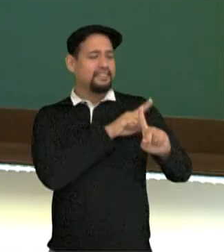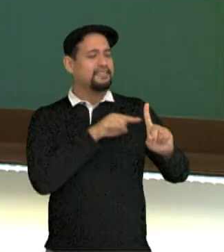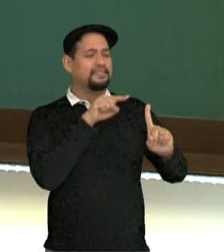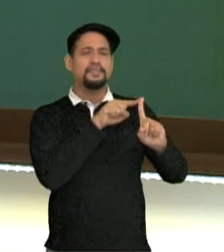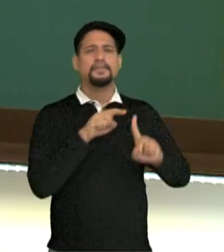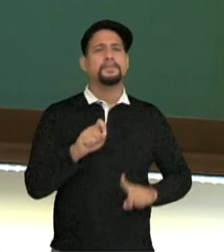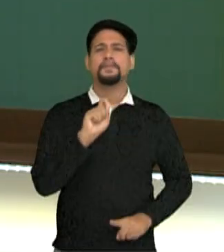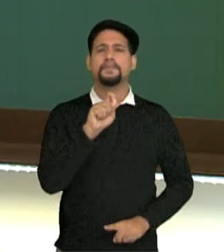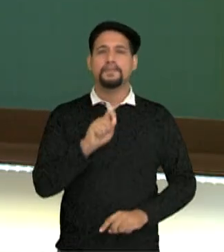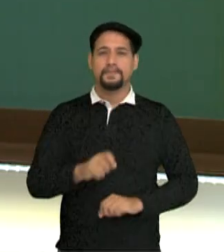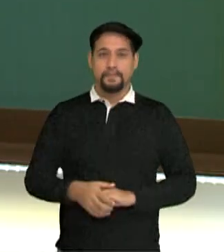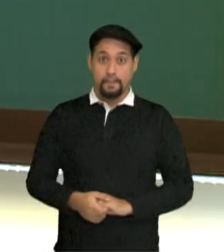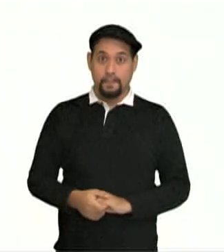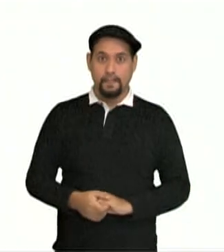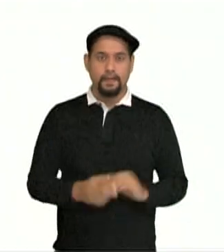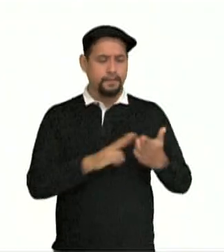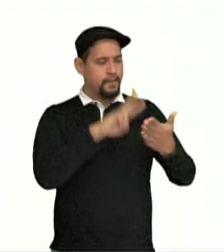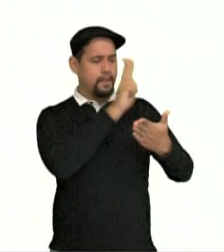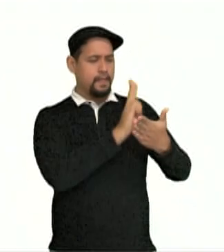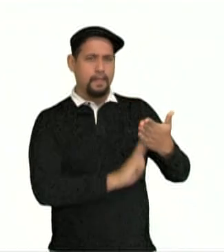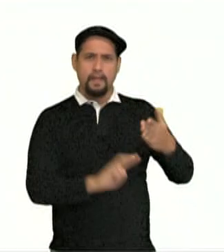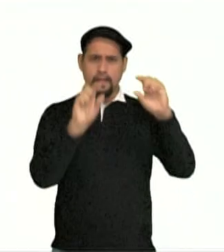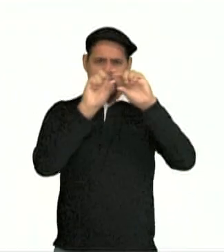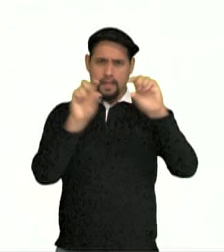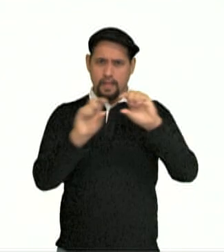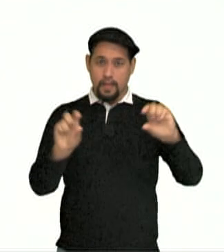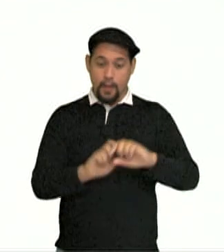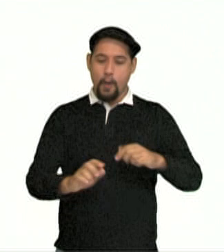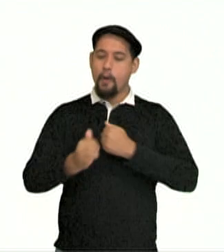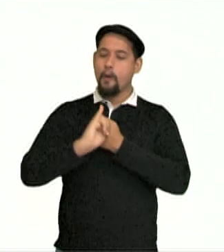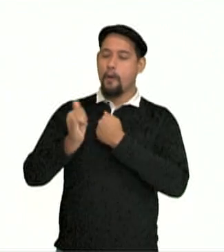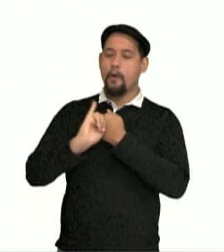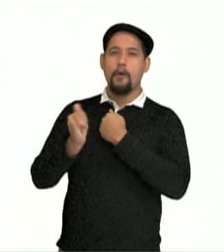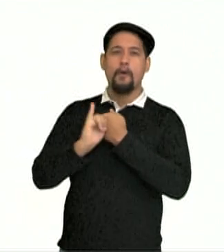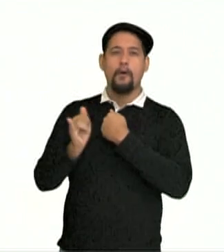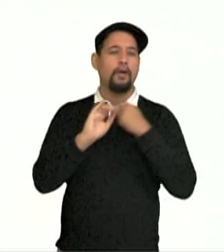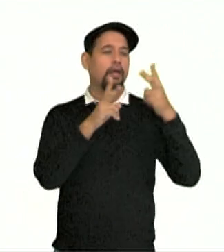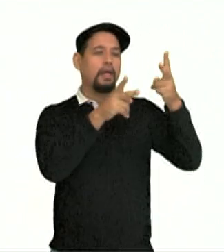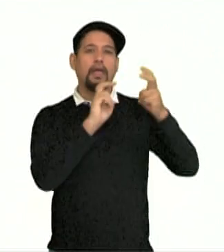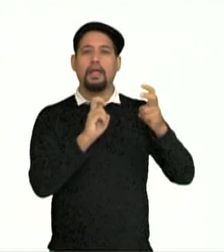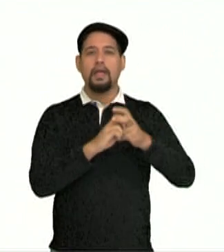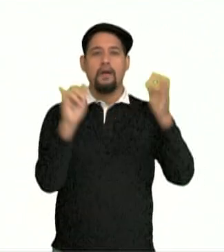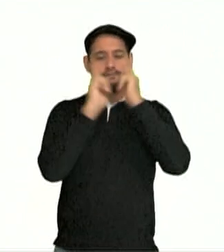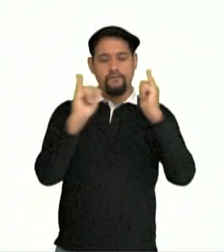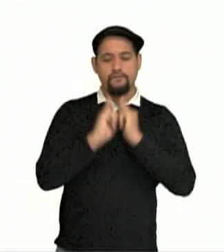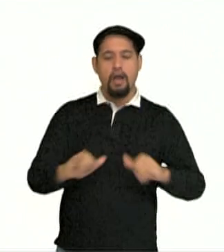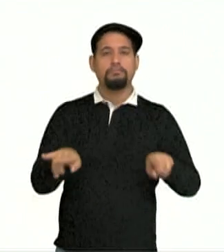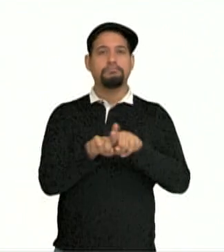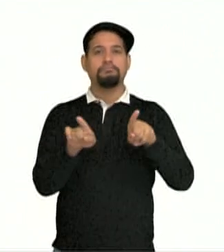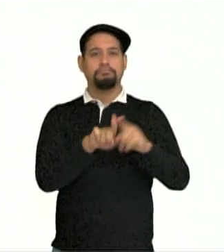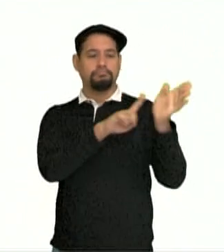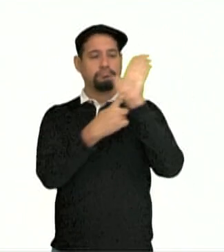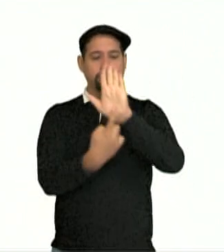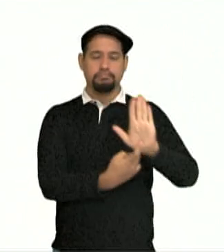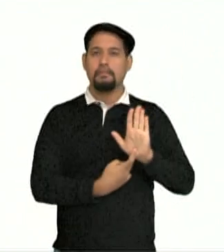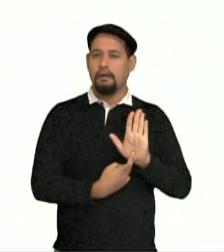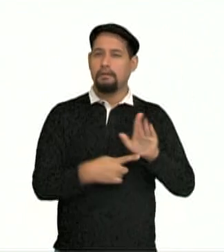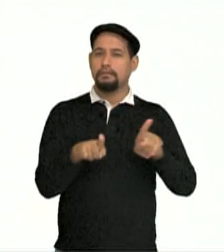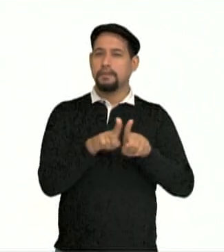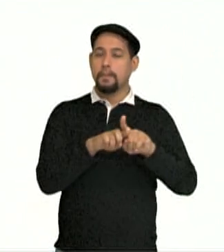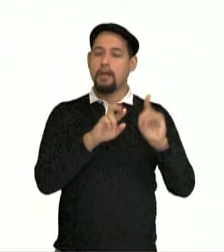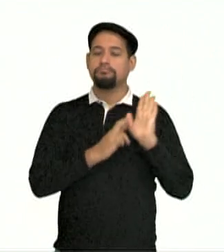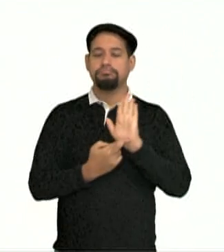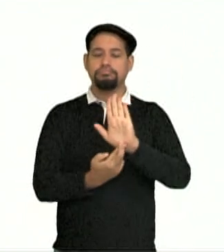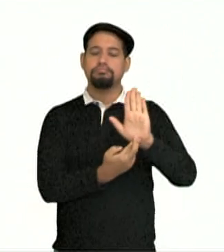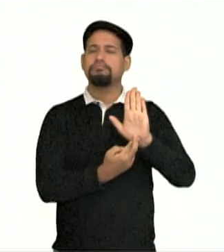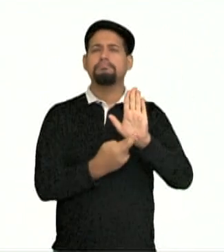Objetivos. Ler trechos de crônica identificando o quê? Informações explícitas, né? Inferindo